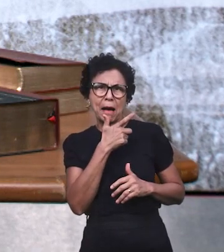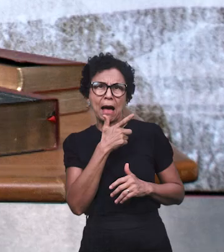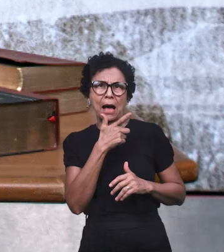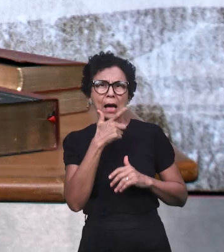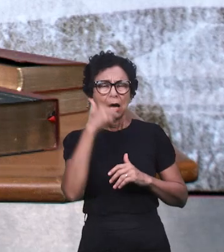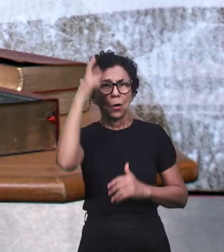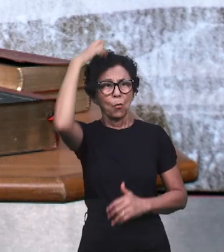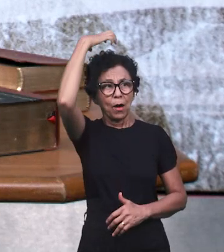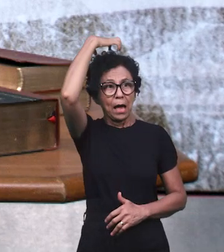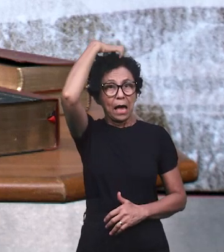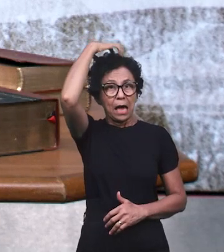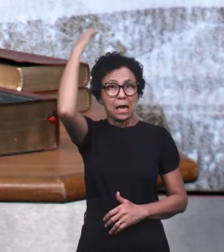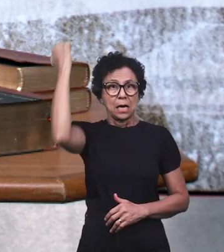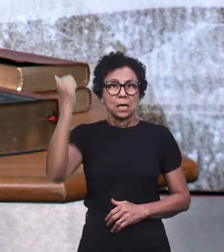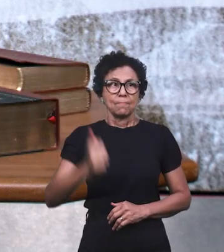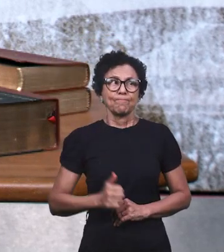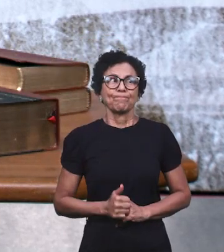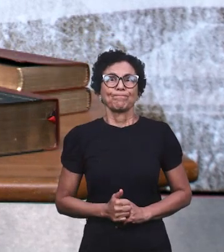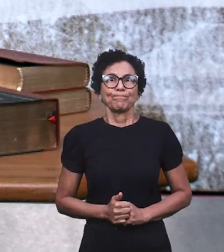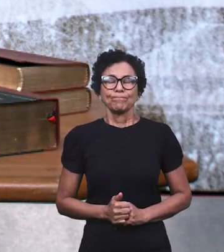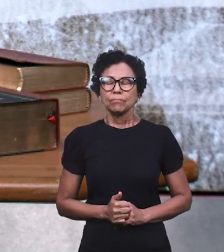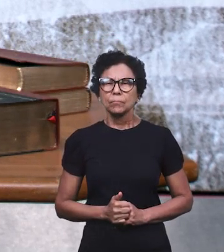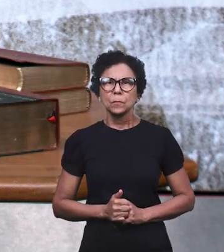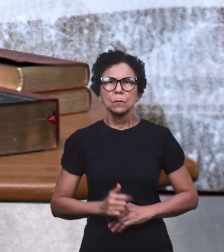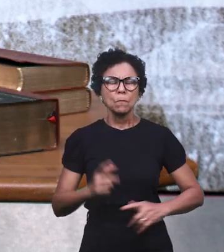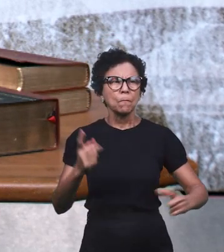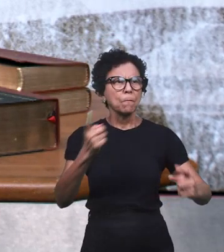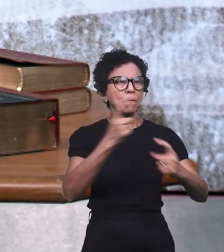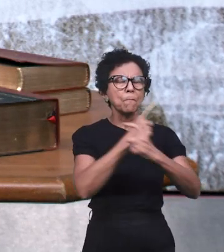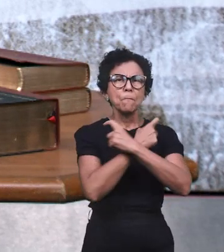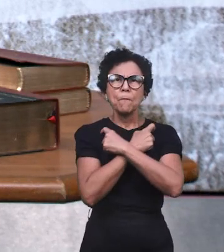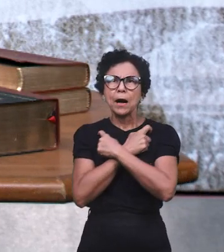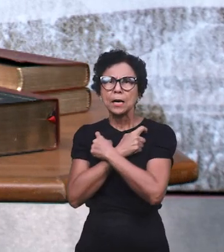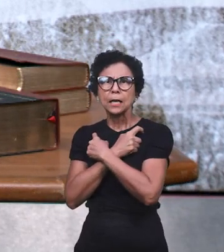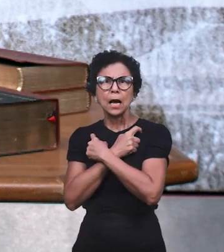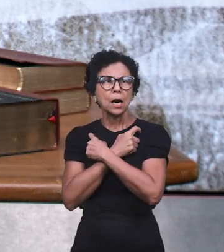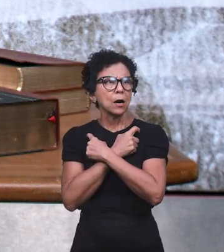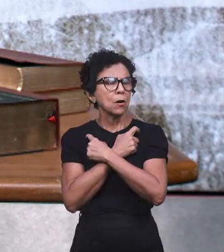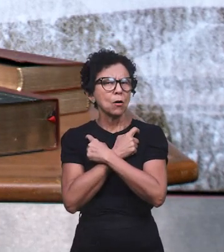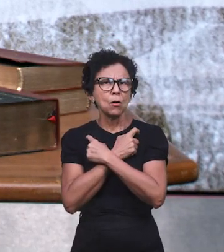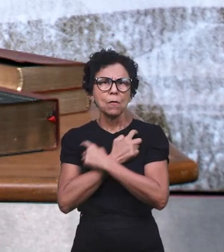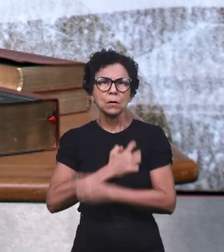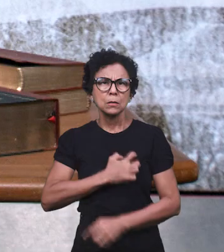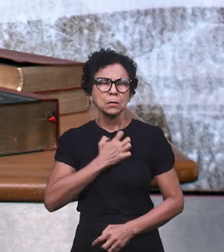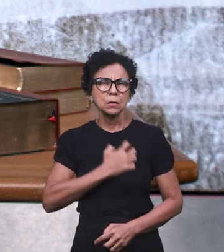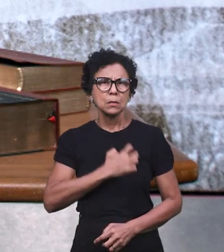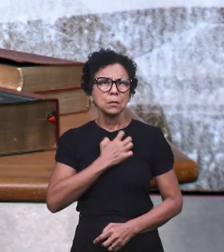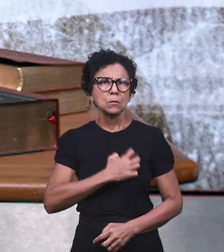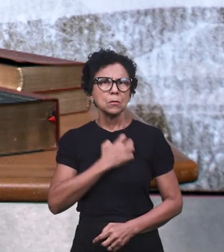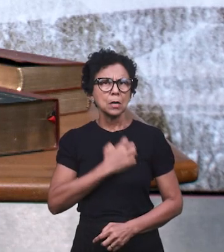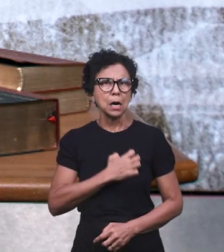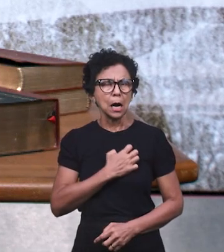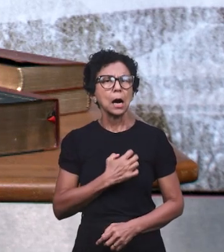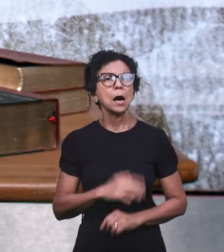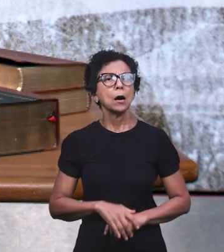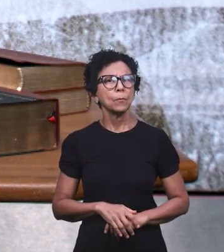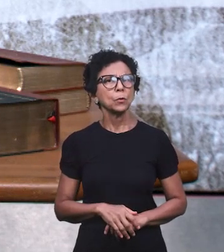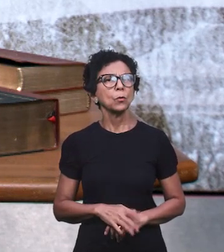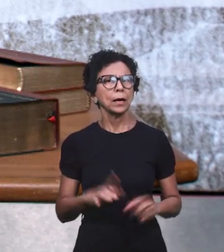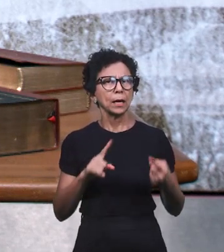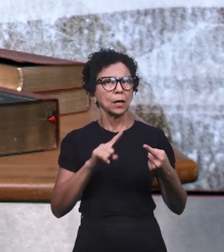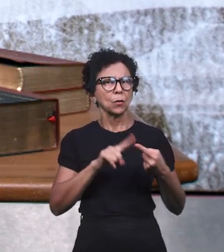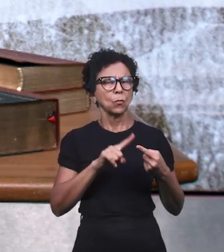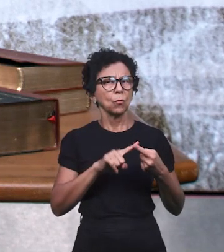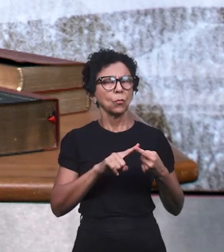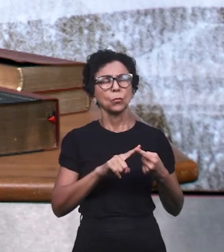Egito. Indignou-se Faraó muito contra os seus dois eunucos, contra o copeiro Mor e contra o